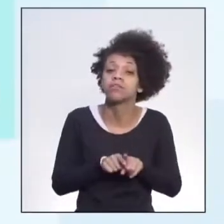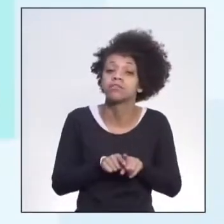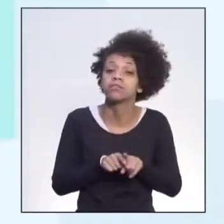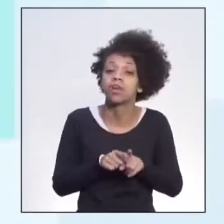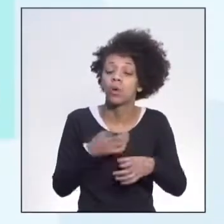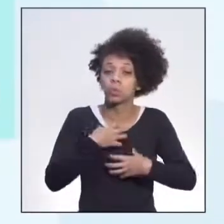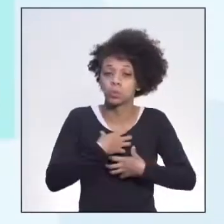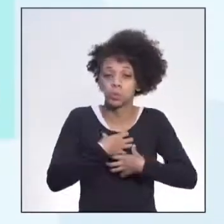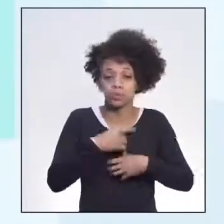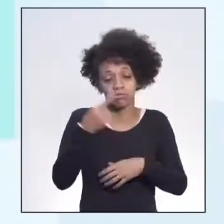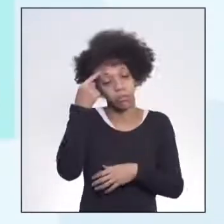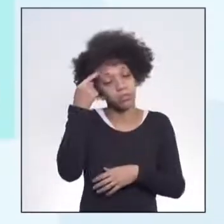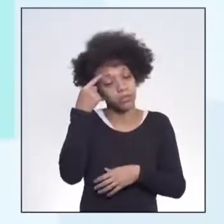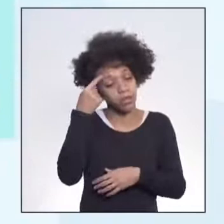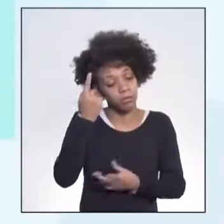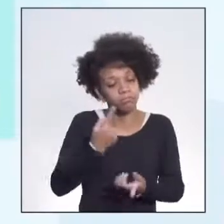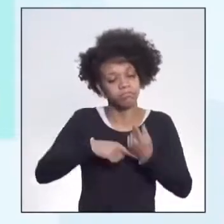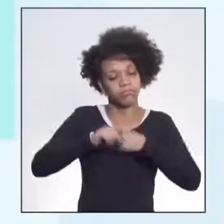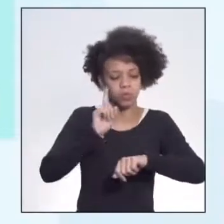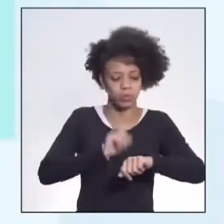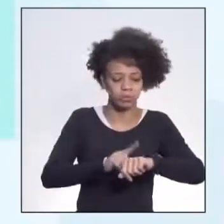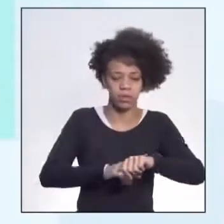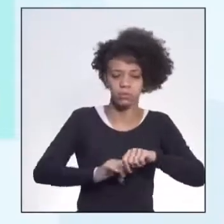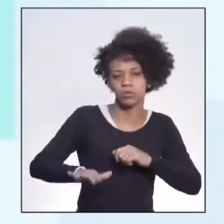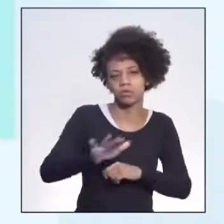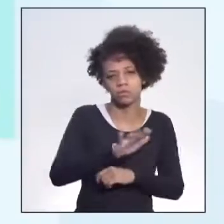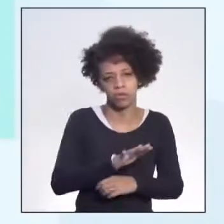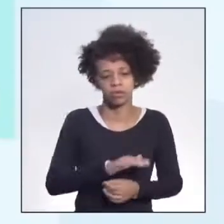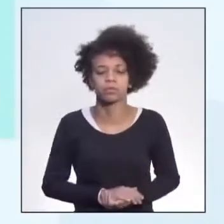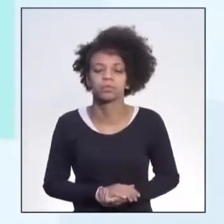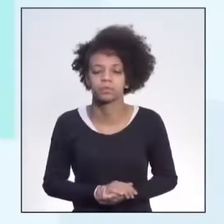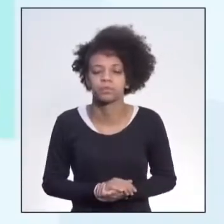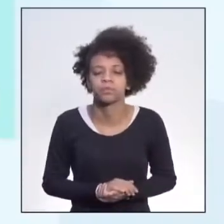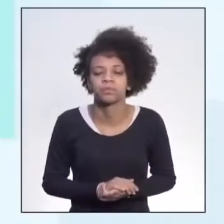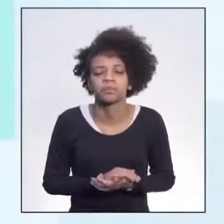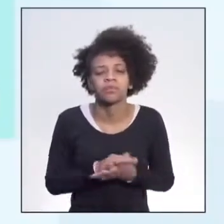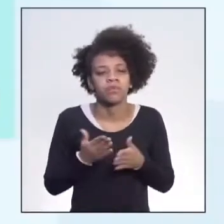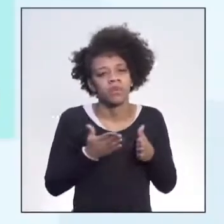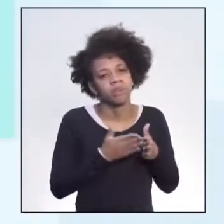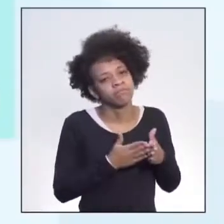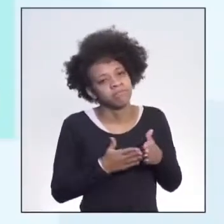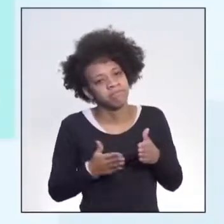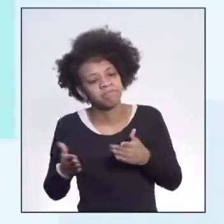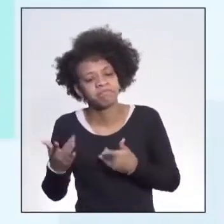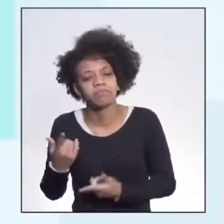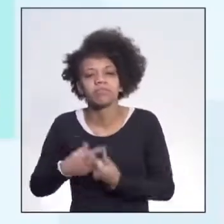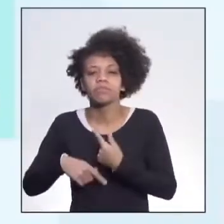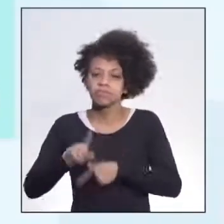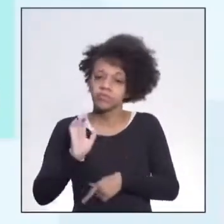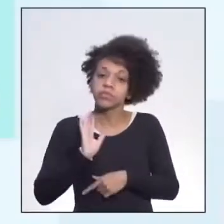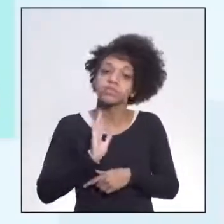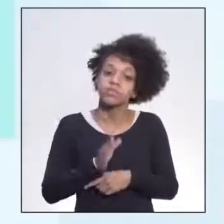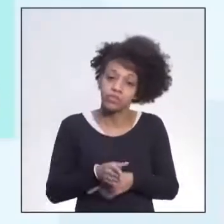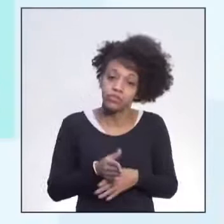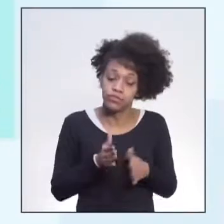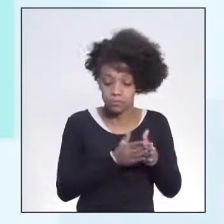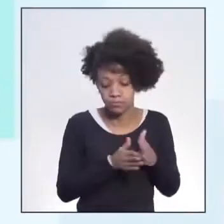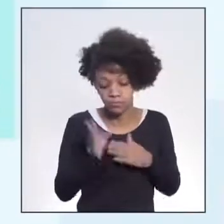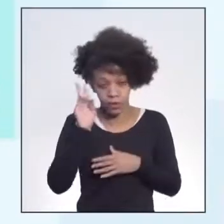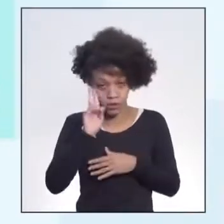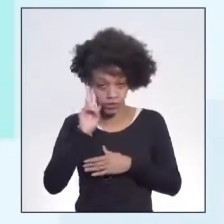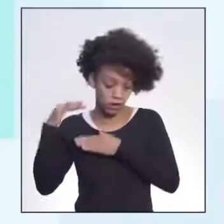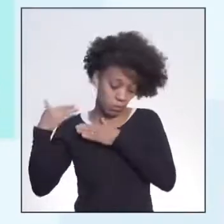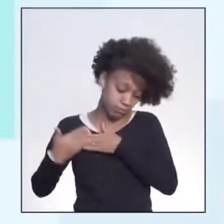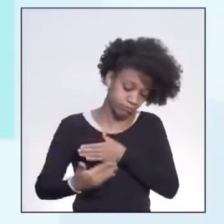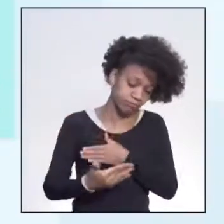nossa forma de pensar o tempo e o espaço, né? Nós estamos passando por uma transformação, já passamos ao longo da história,